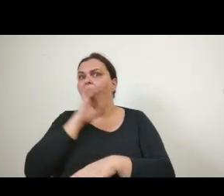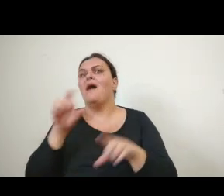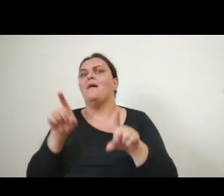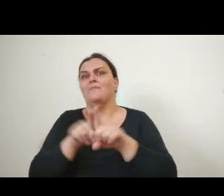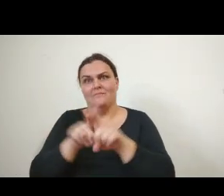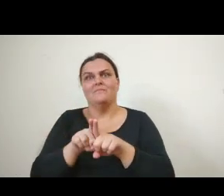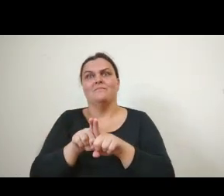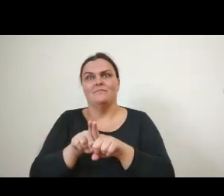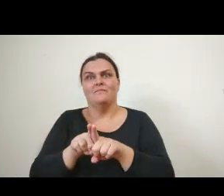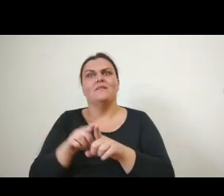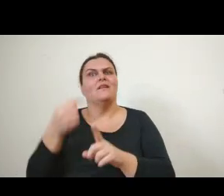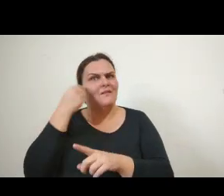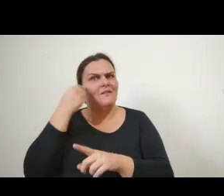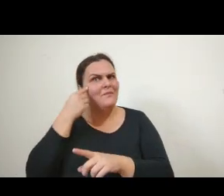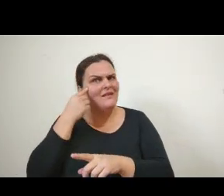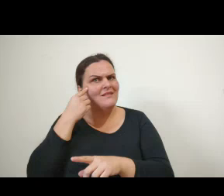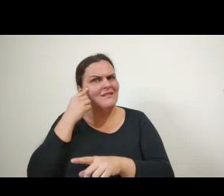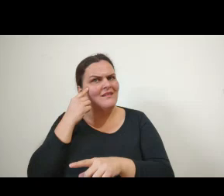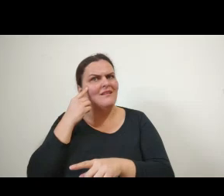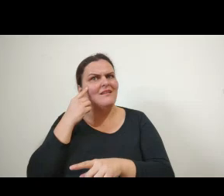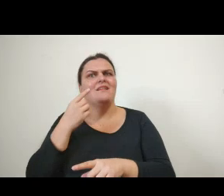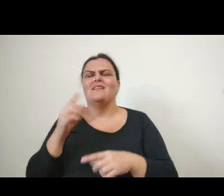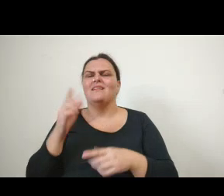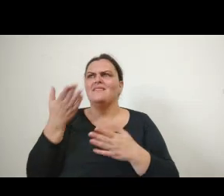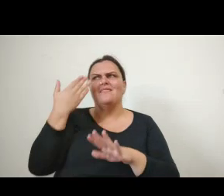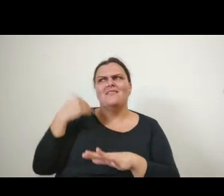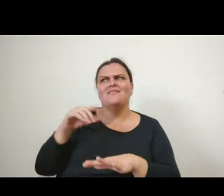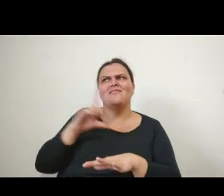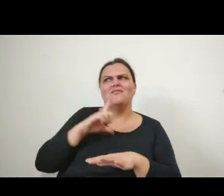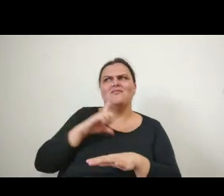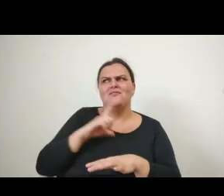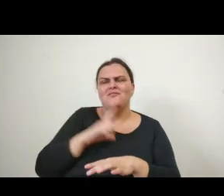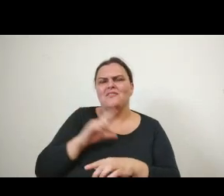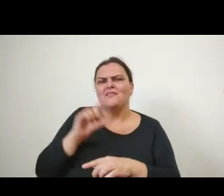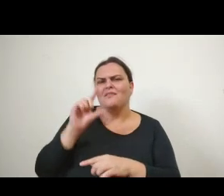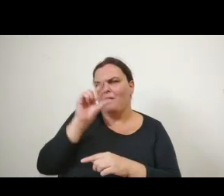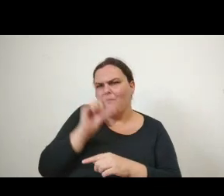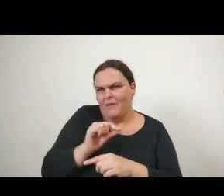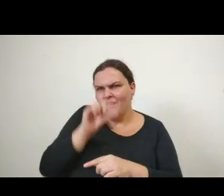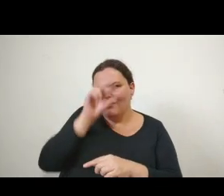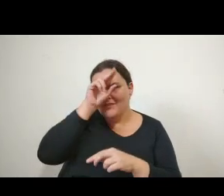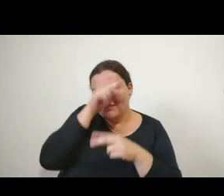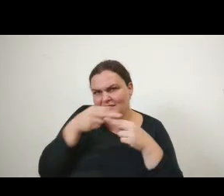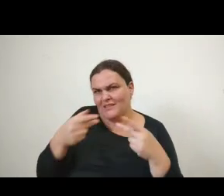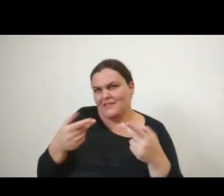tem sobreposição de gerações, né? Esse crescimento populacional